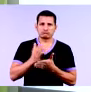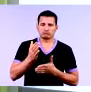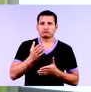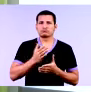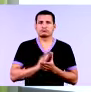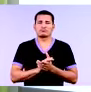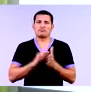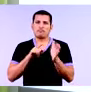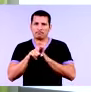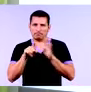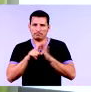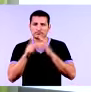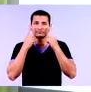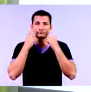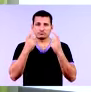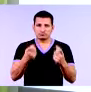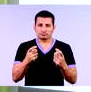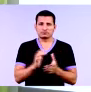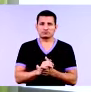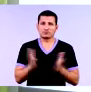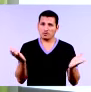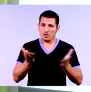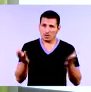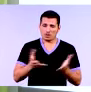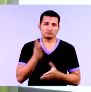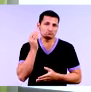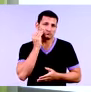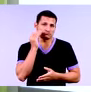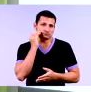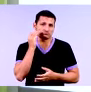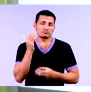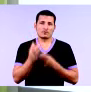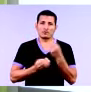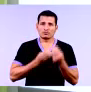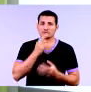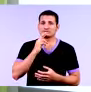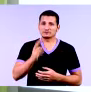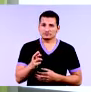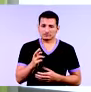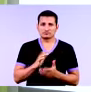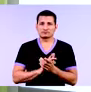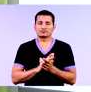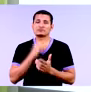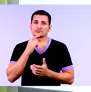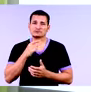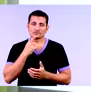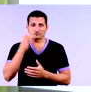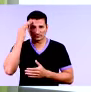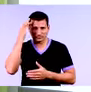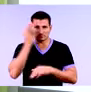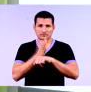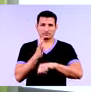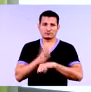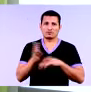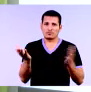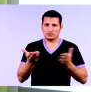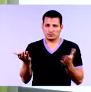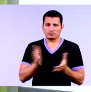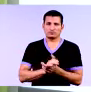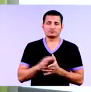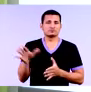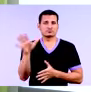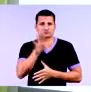questionamentos interessantes e nós vamos trabalhar nesses questionamentos e entender a atividade de hoje de uma forma